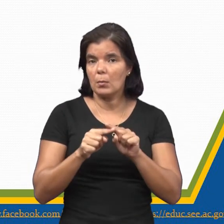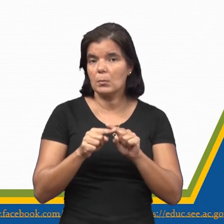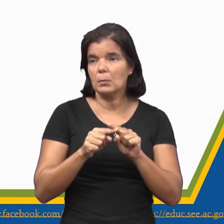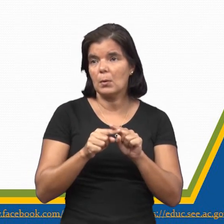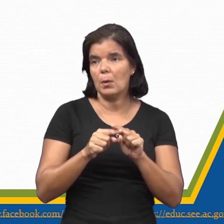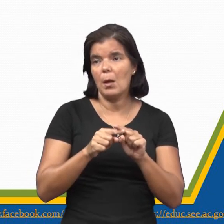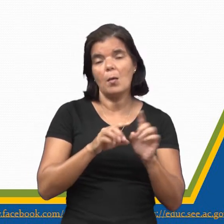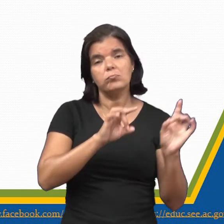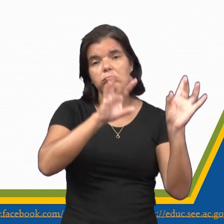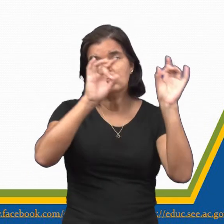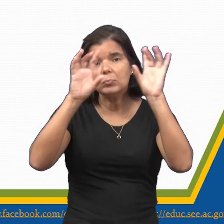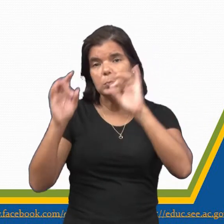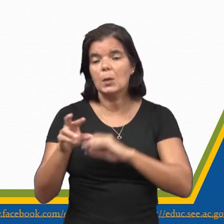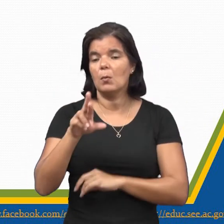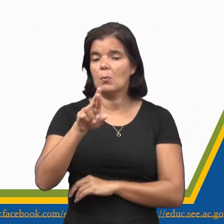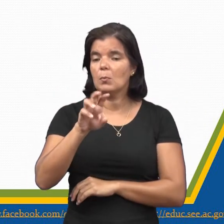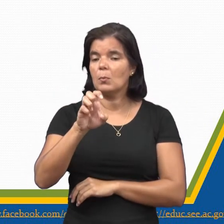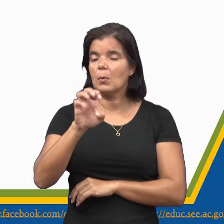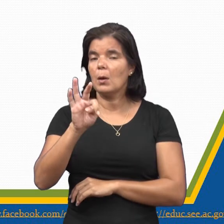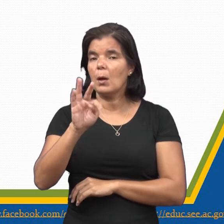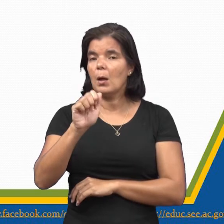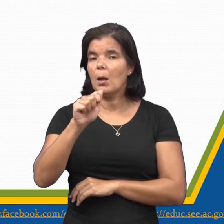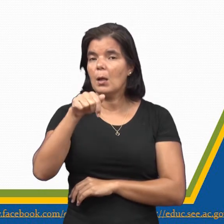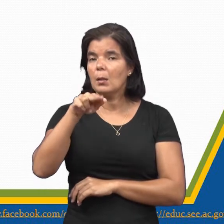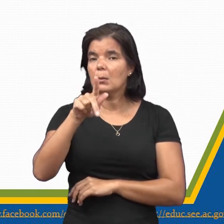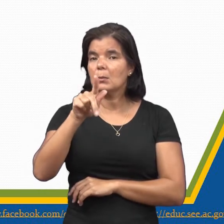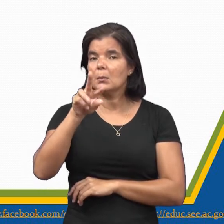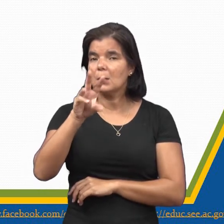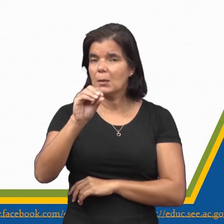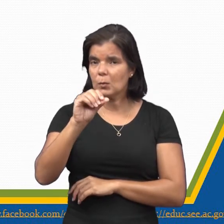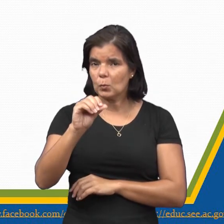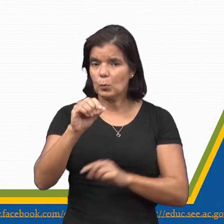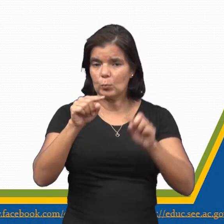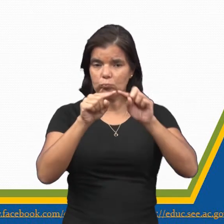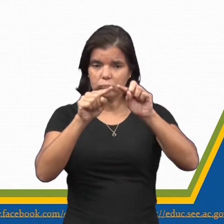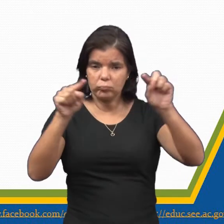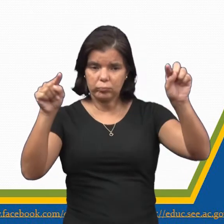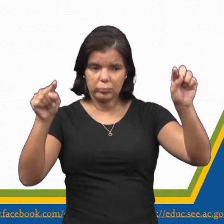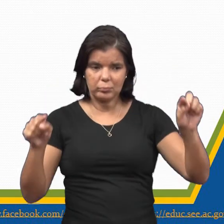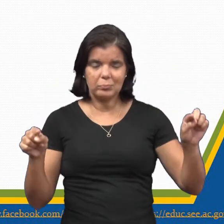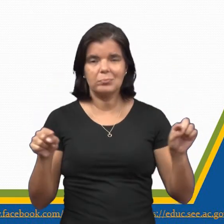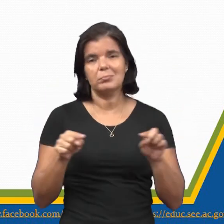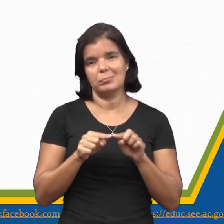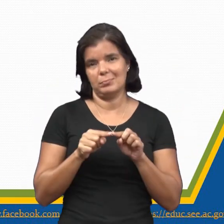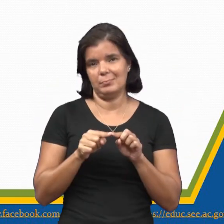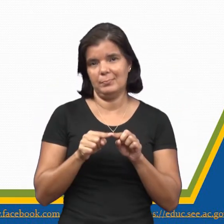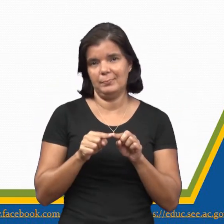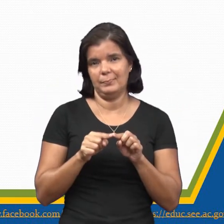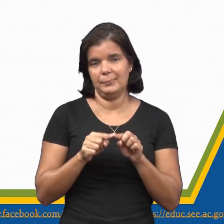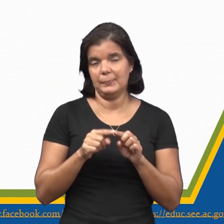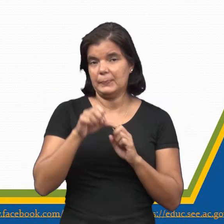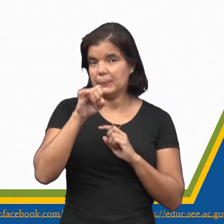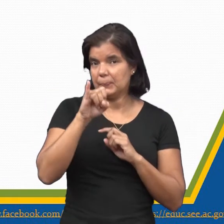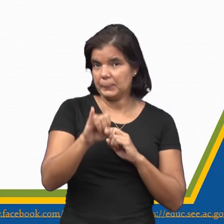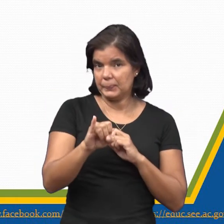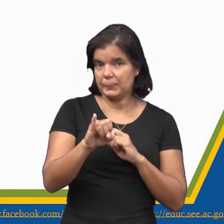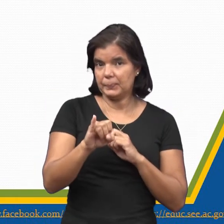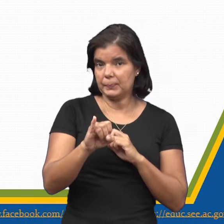retângulo especial. O quadrado é uma particularidade de um retângulo. Então, se